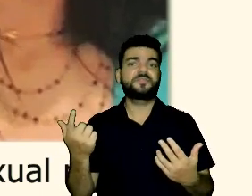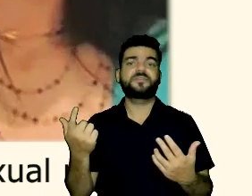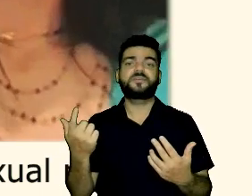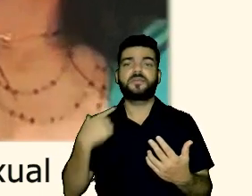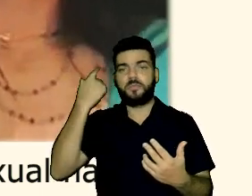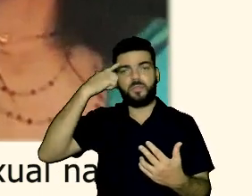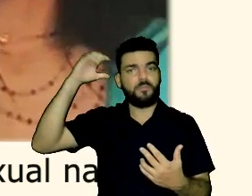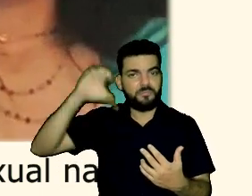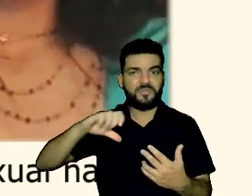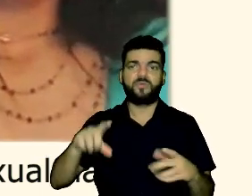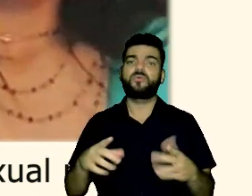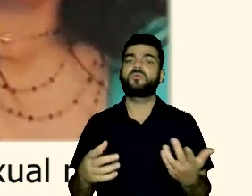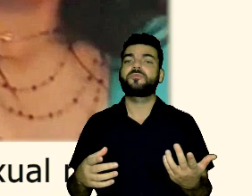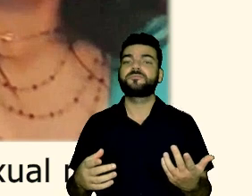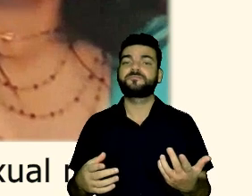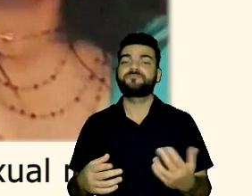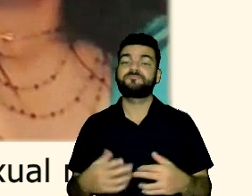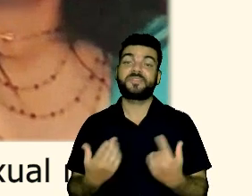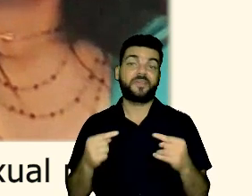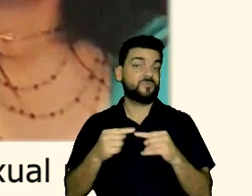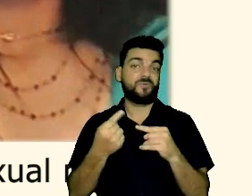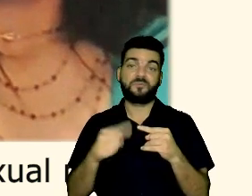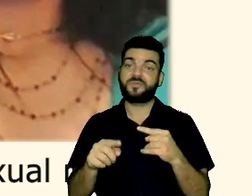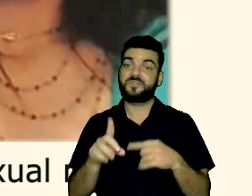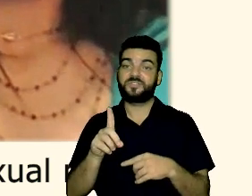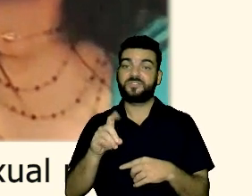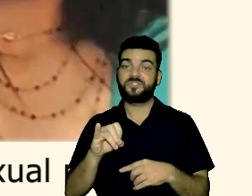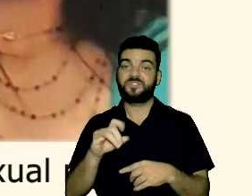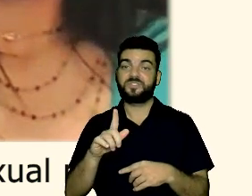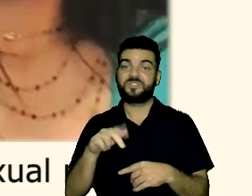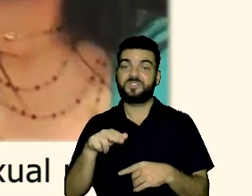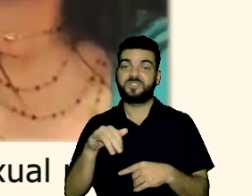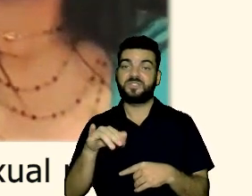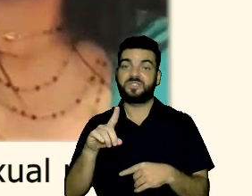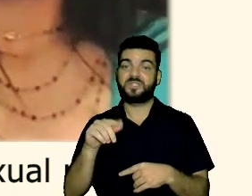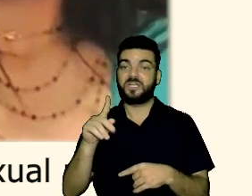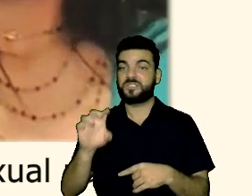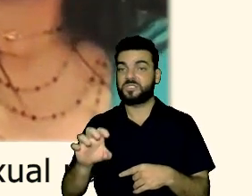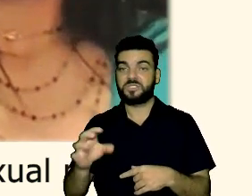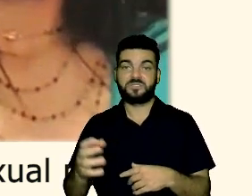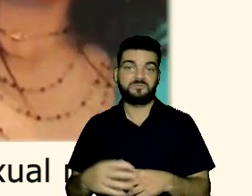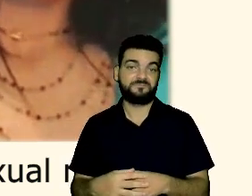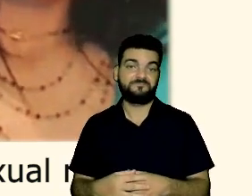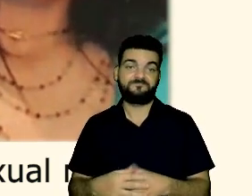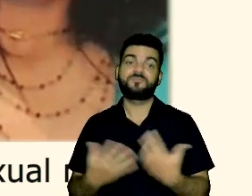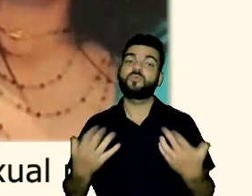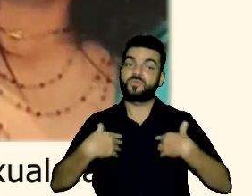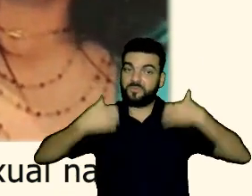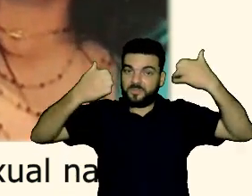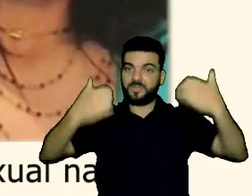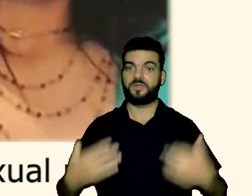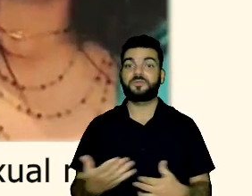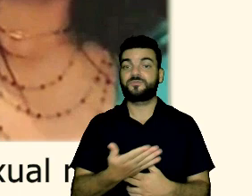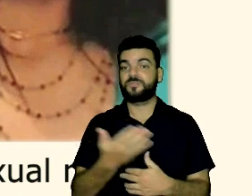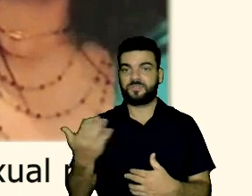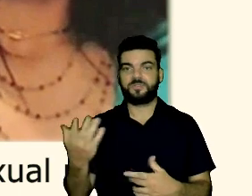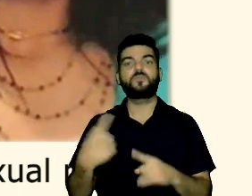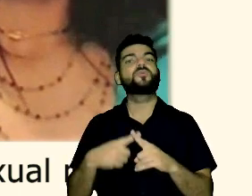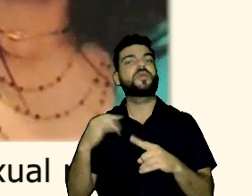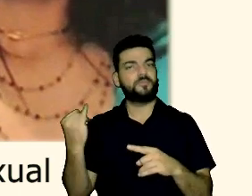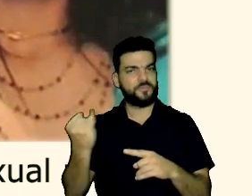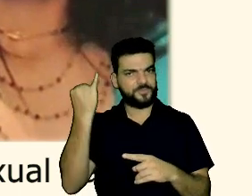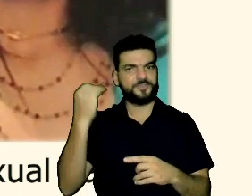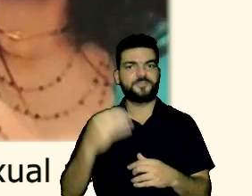mais rico e mais importante, talvez, que é a sua dignidade. Então, isso é muito importante a gente